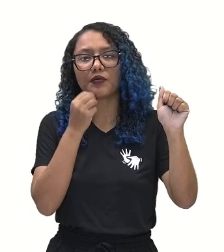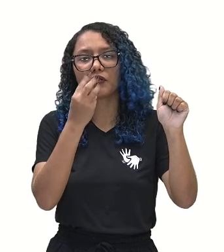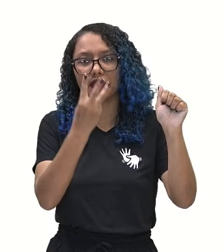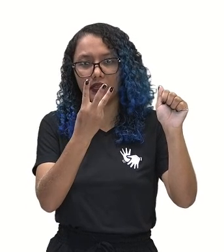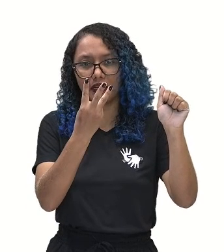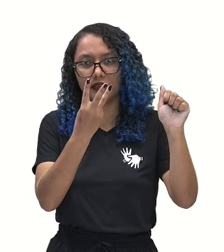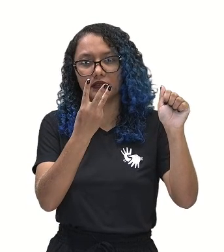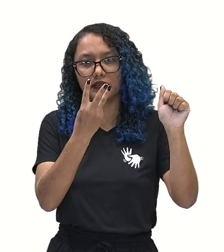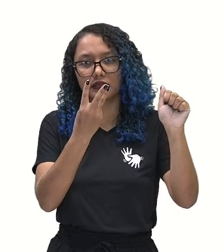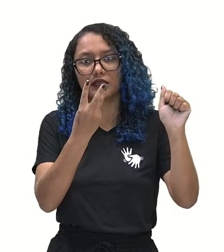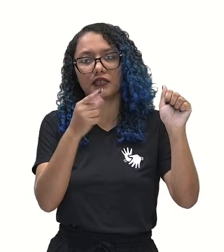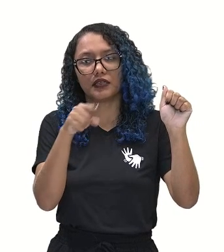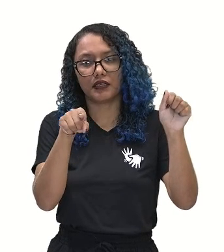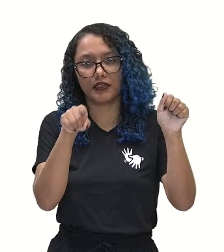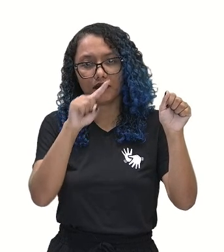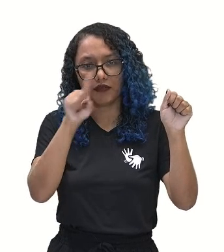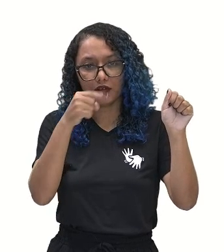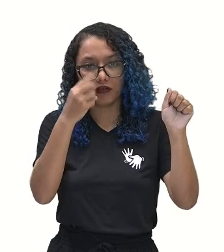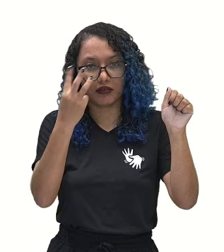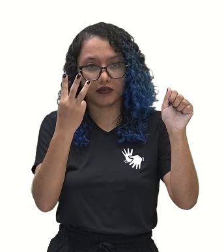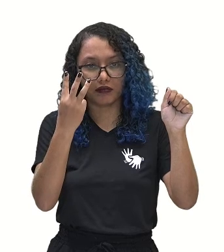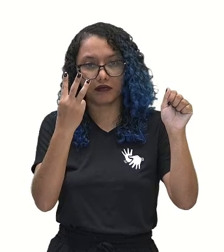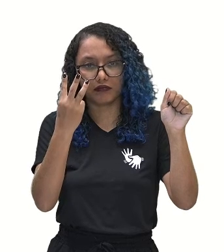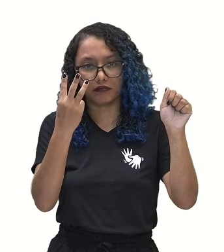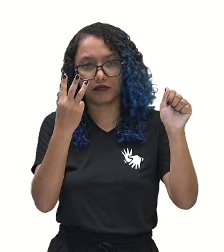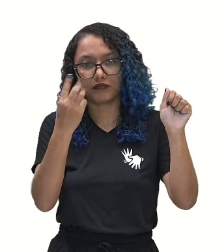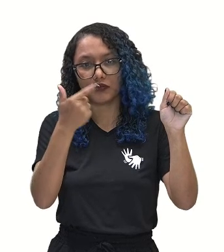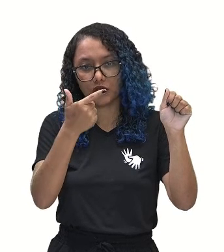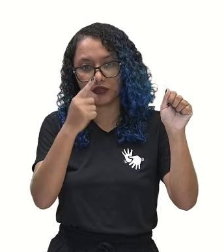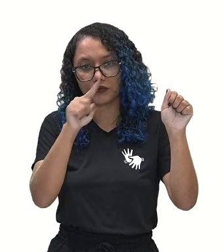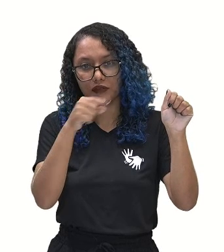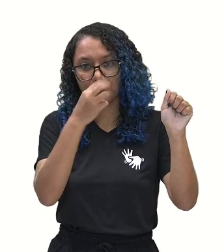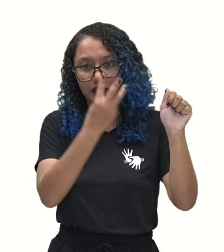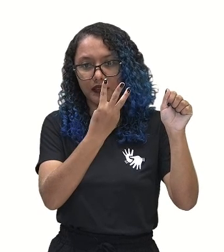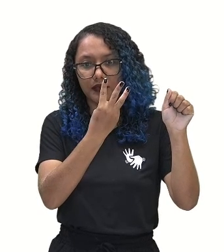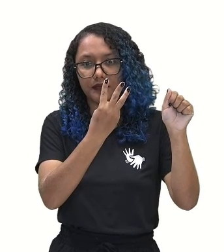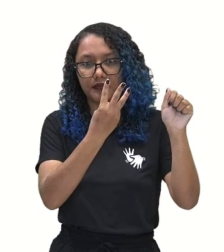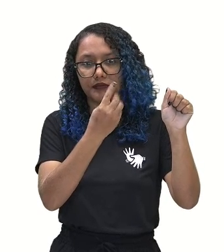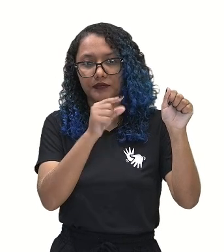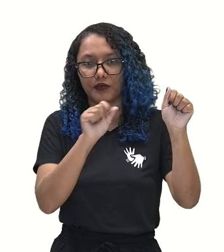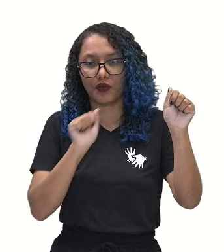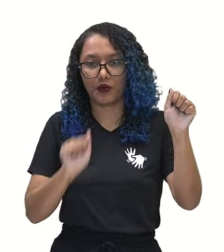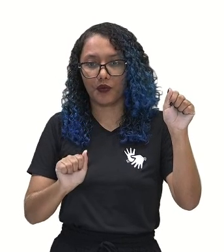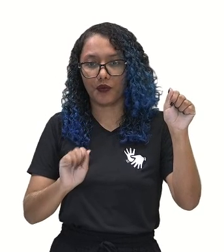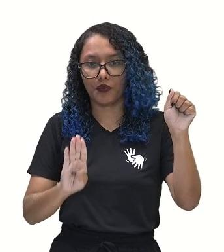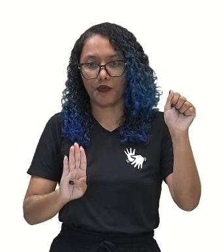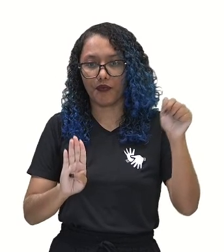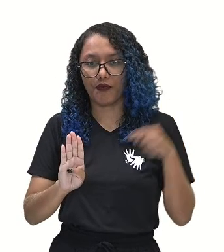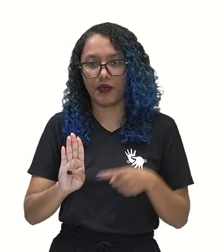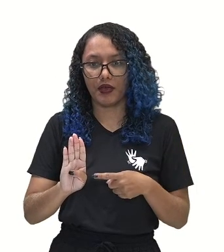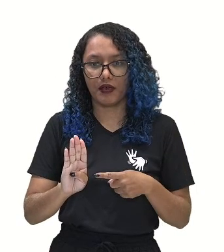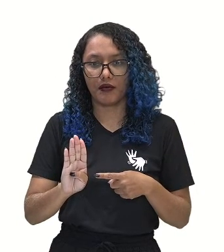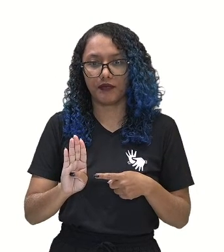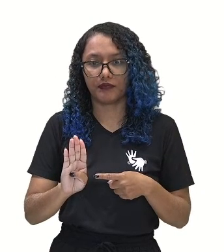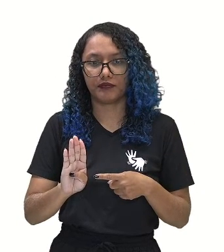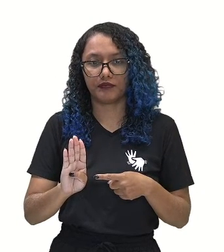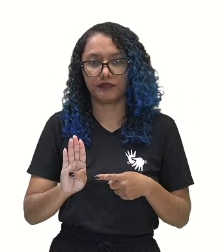3. Então, aqui, coordenadas 2 e 3. Esse ponto B tem